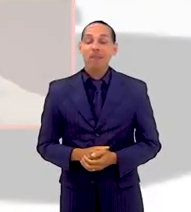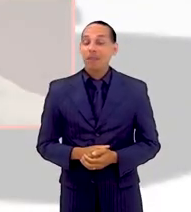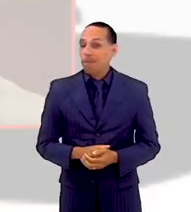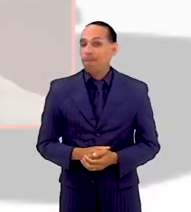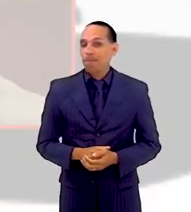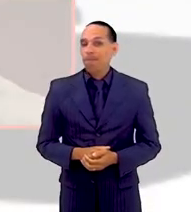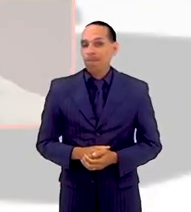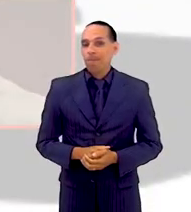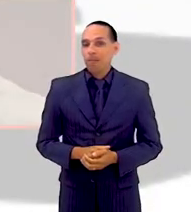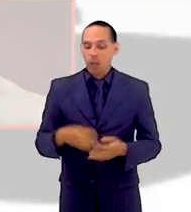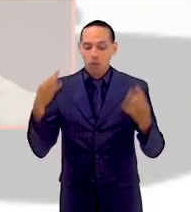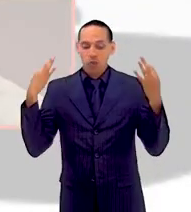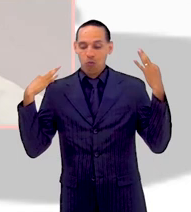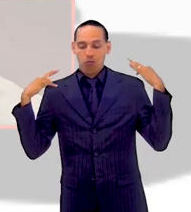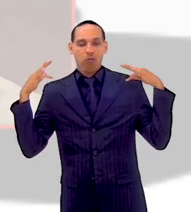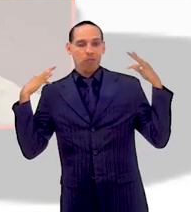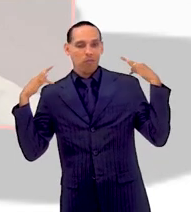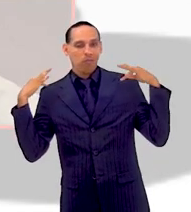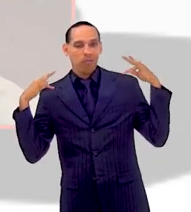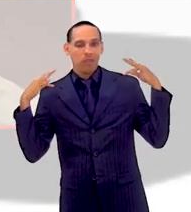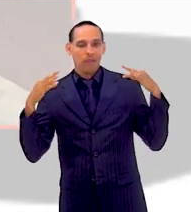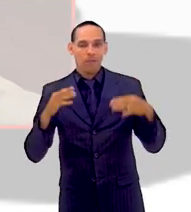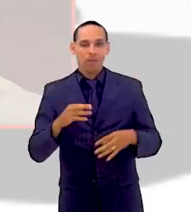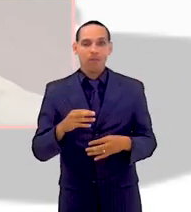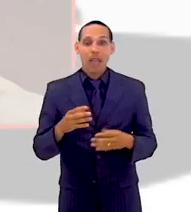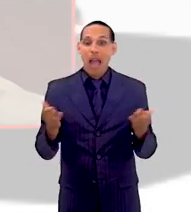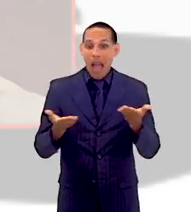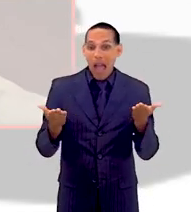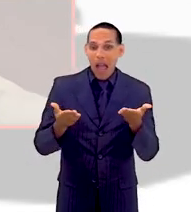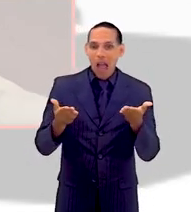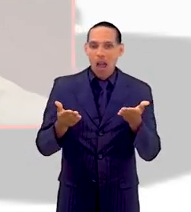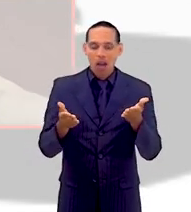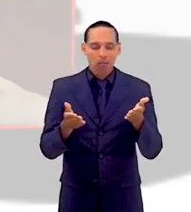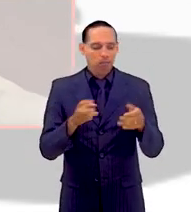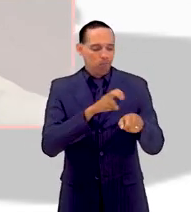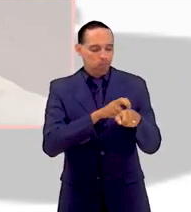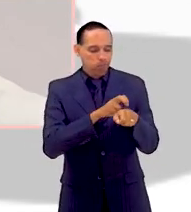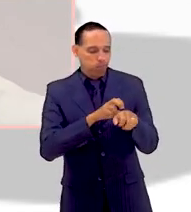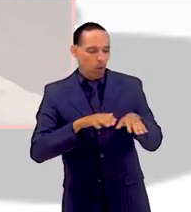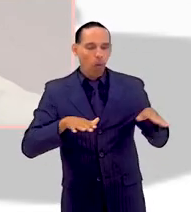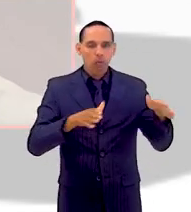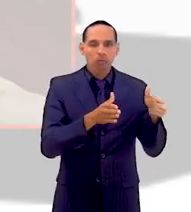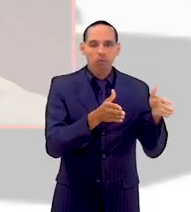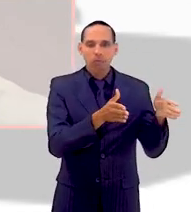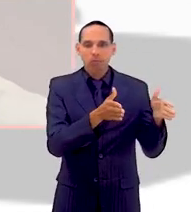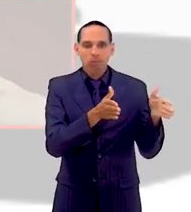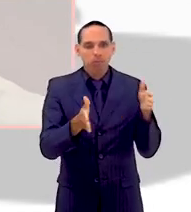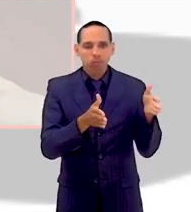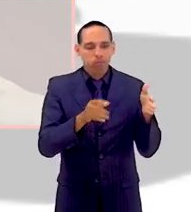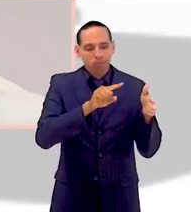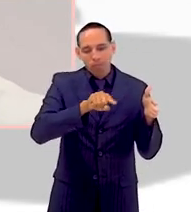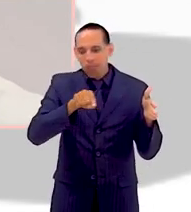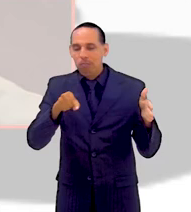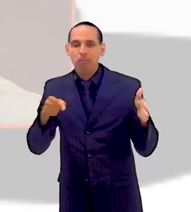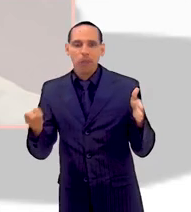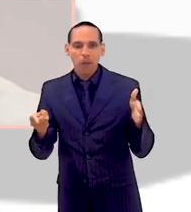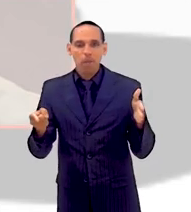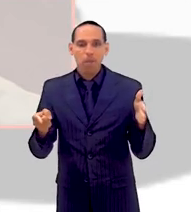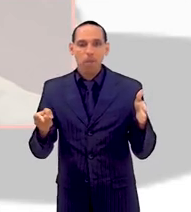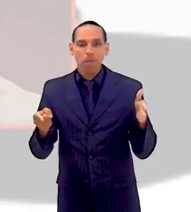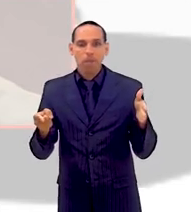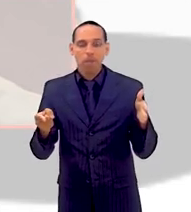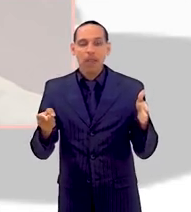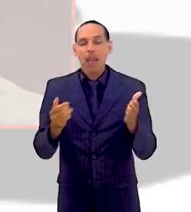turismo, depois que nós estamos saindo da pandemia, né, a partir do segundo semestre do ano passado, ele foi